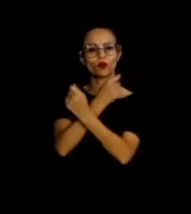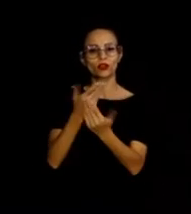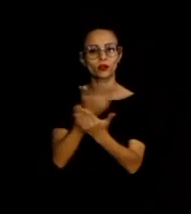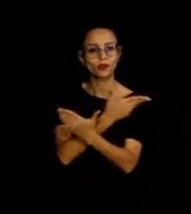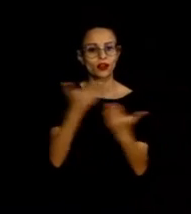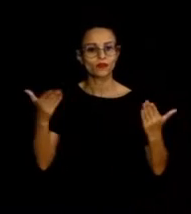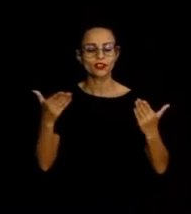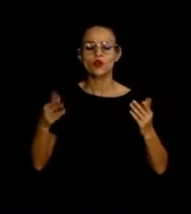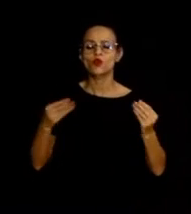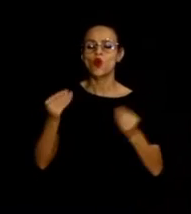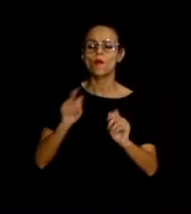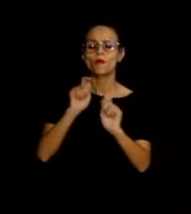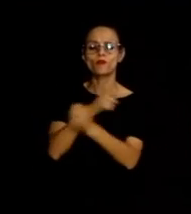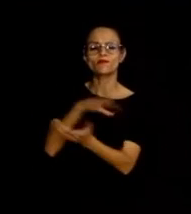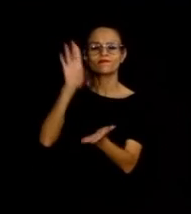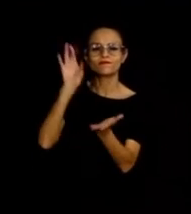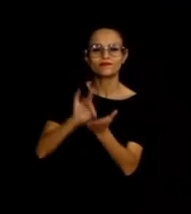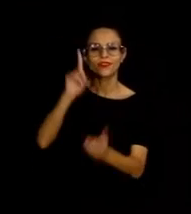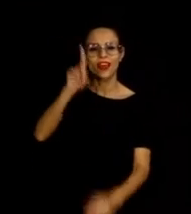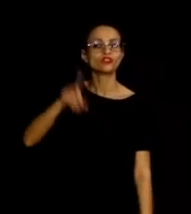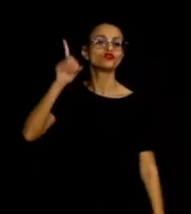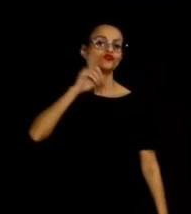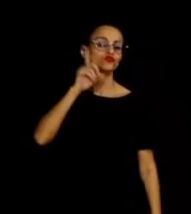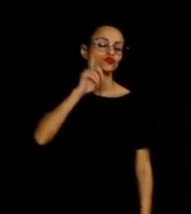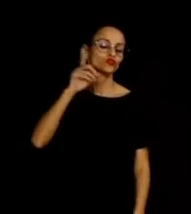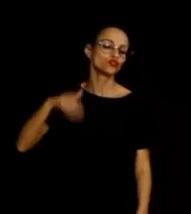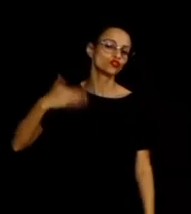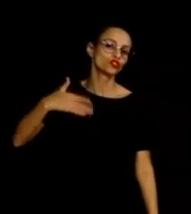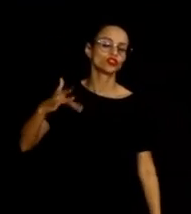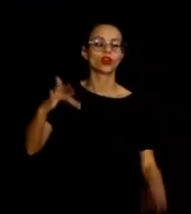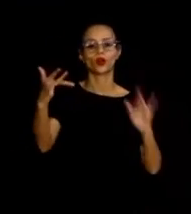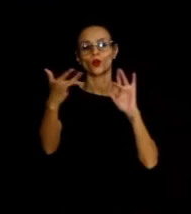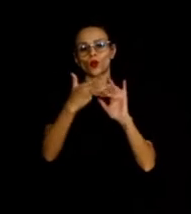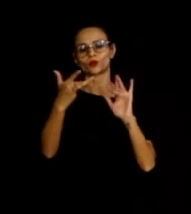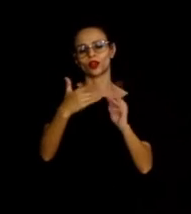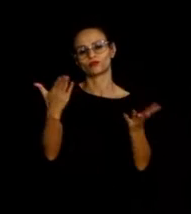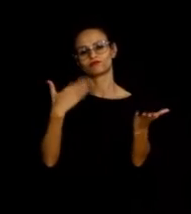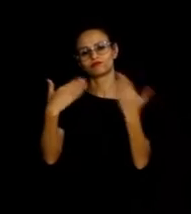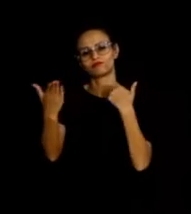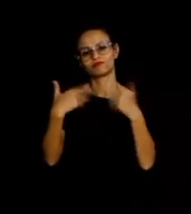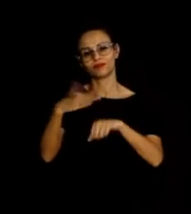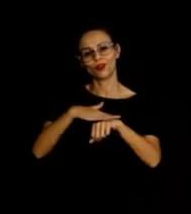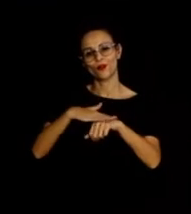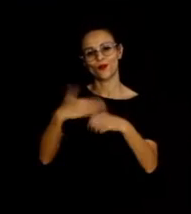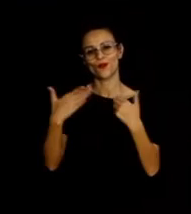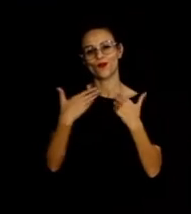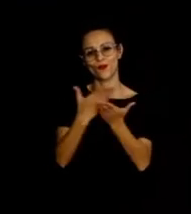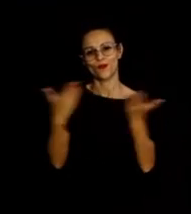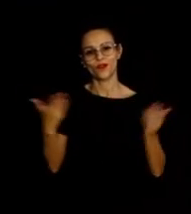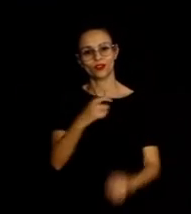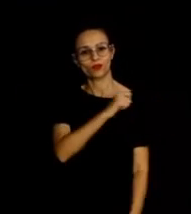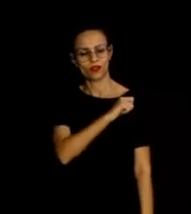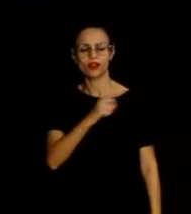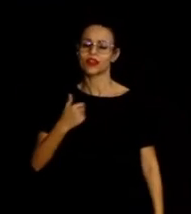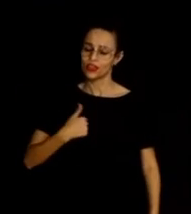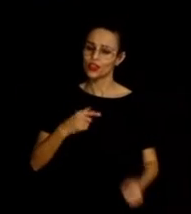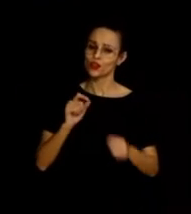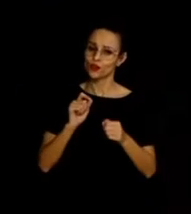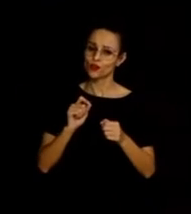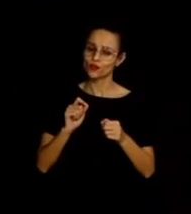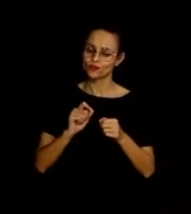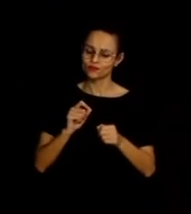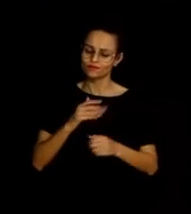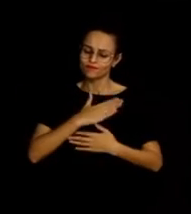você a partir do que ela realmente é que é o dia a dia que é o contato que a conversa com estudante e eu faço